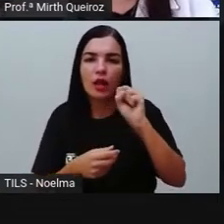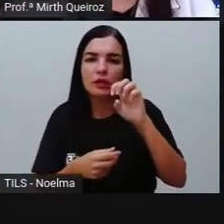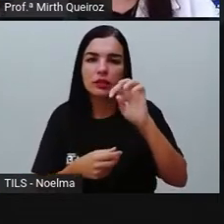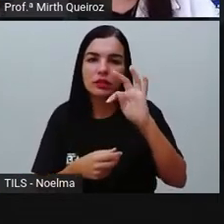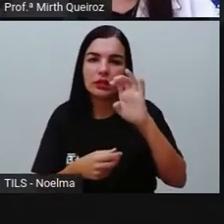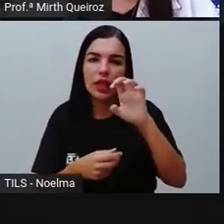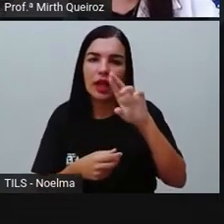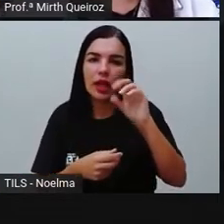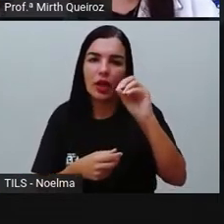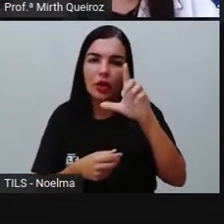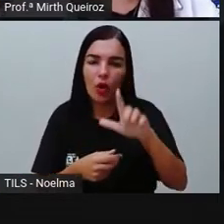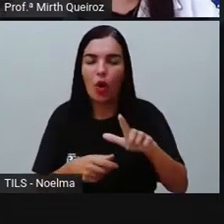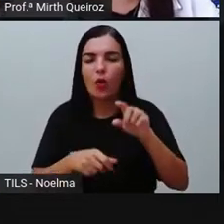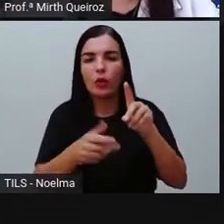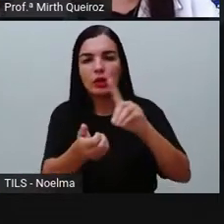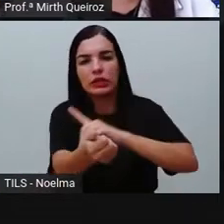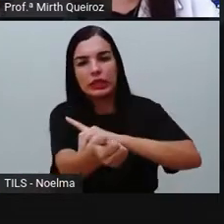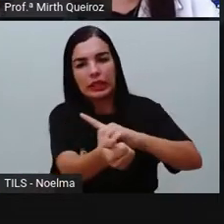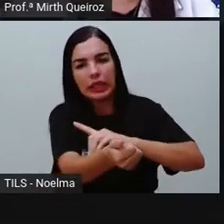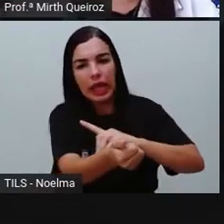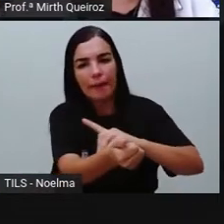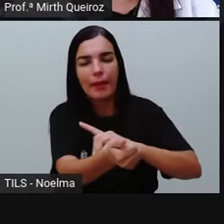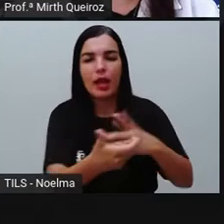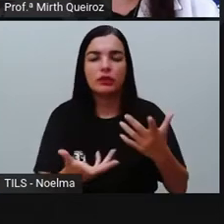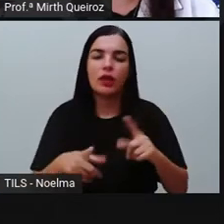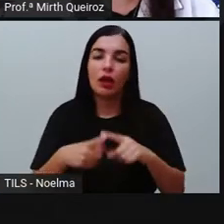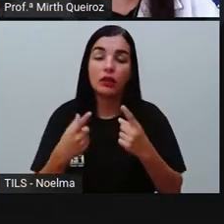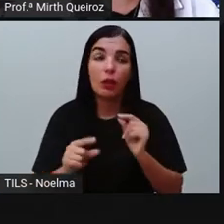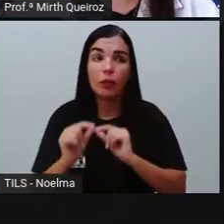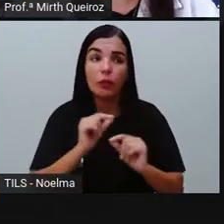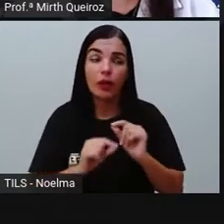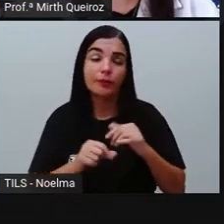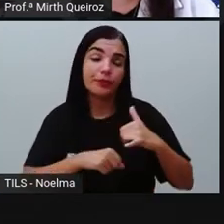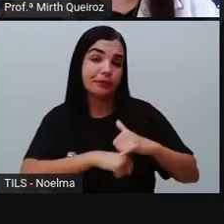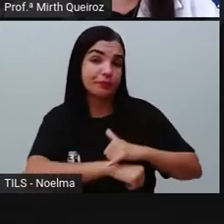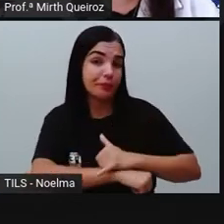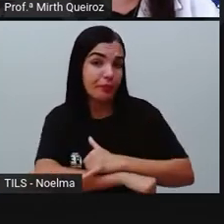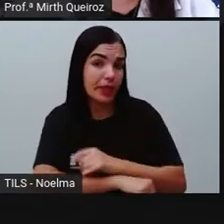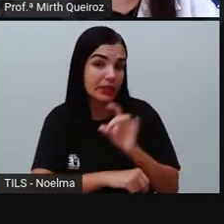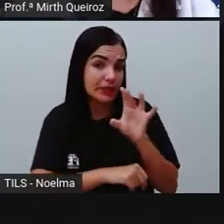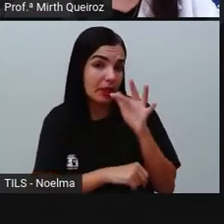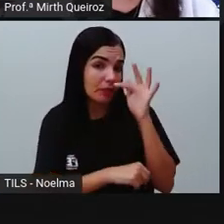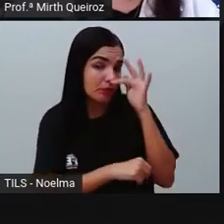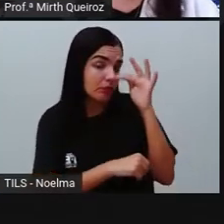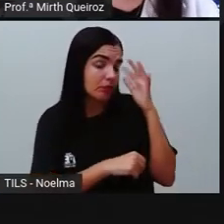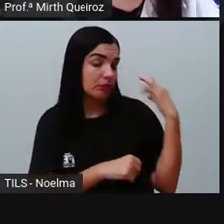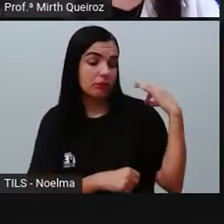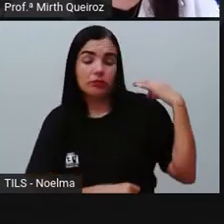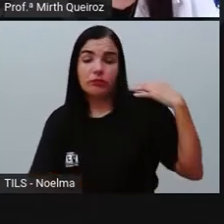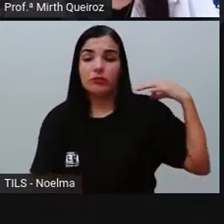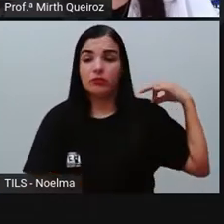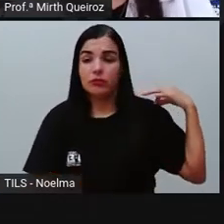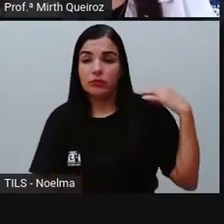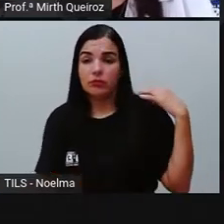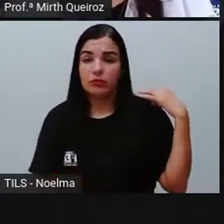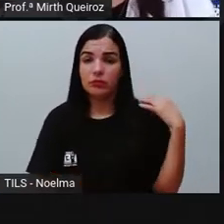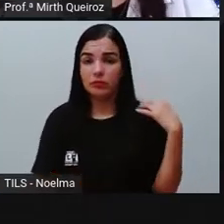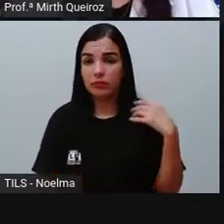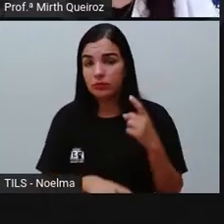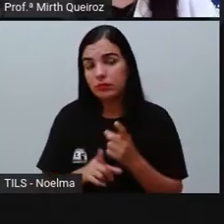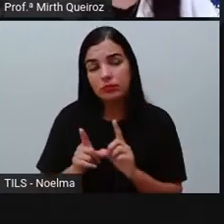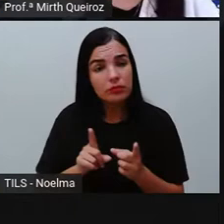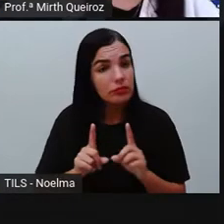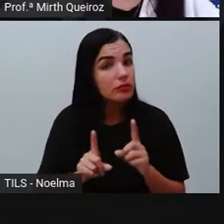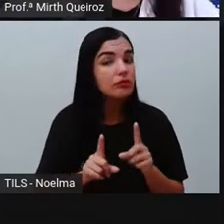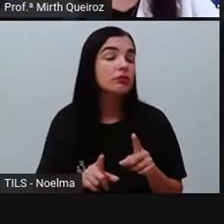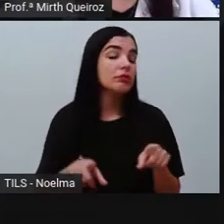né? Então, quando a gente fala sobre a obesidade, não é somente uma questão de estética, né? Ah, eu tô fora do peso, não